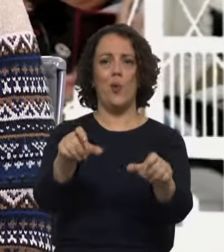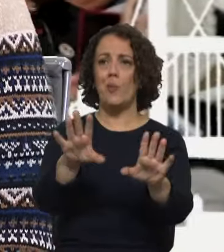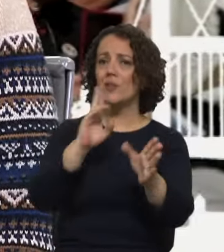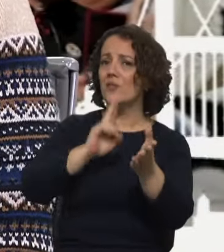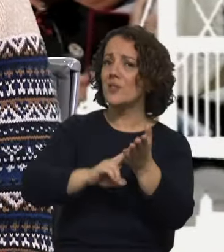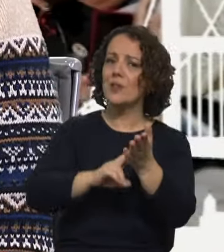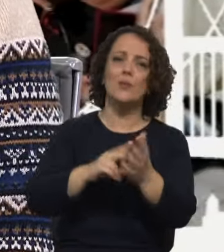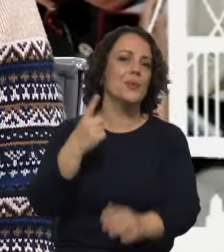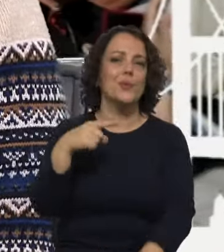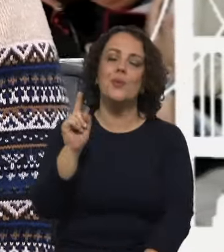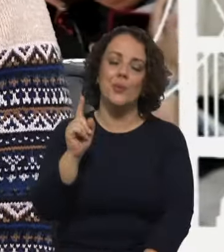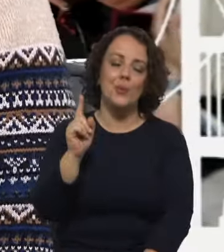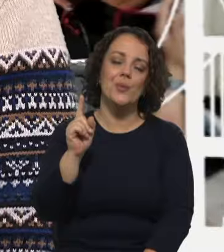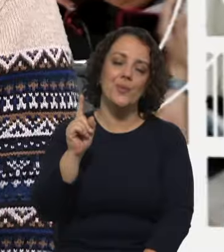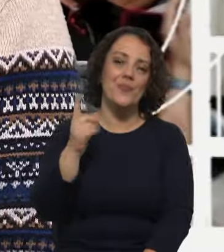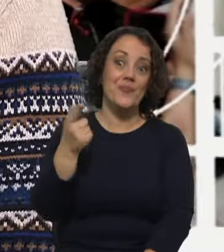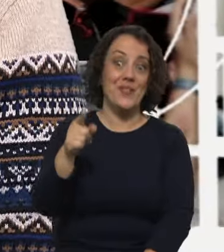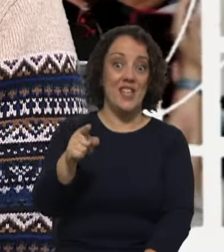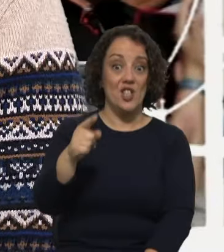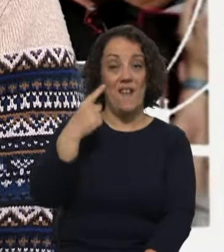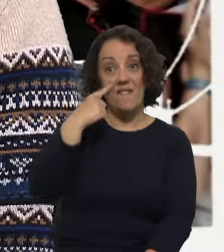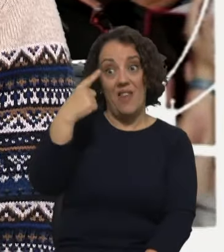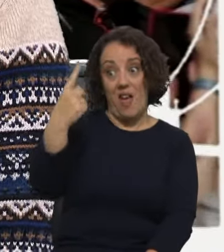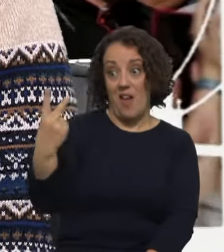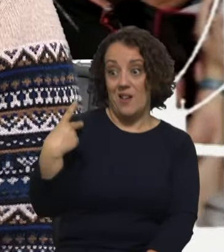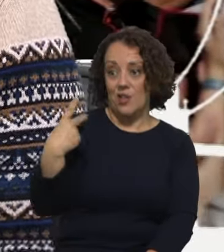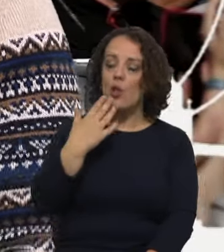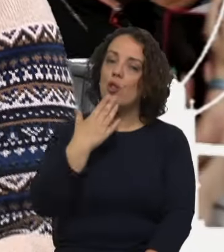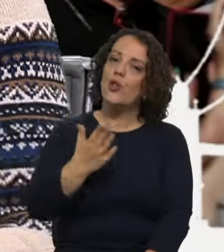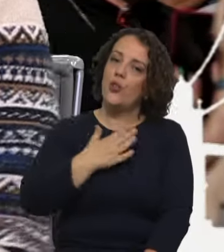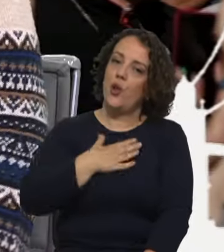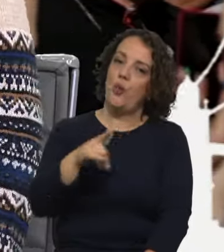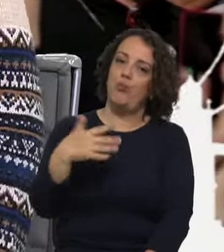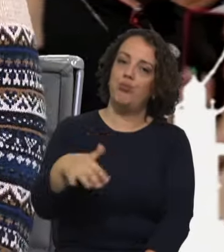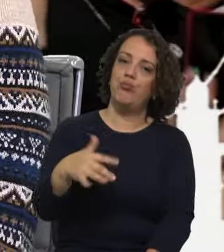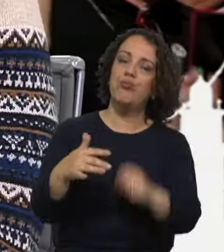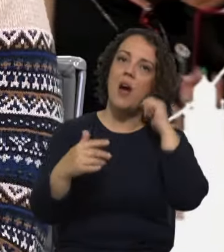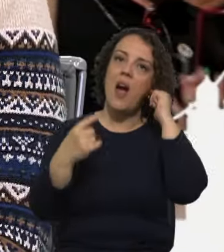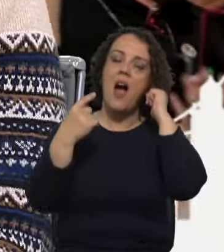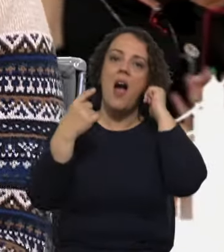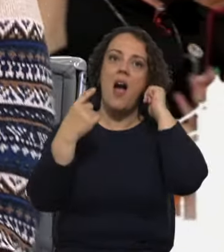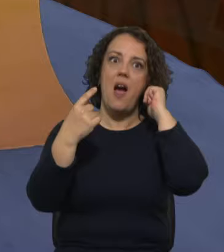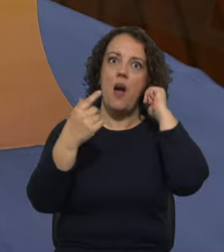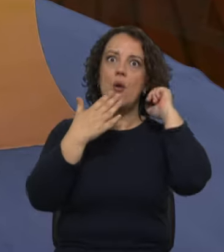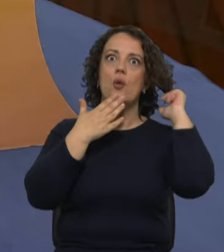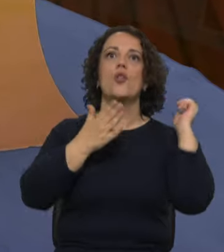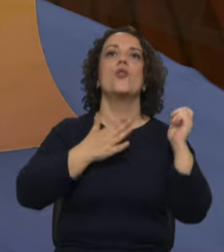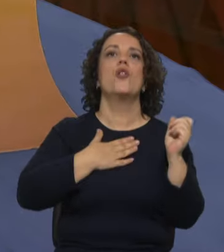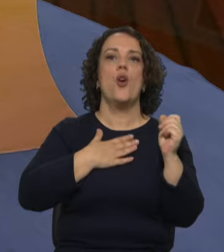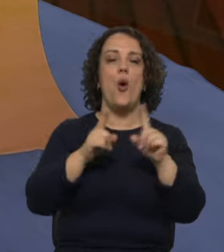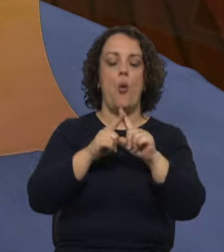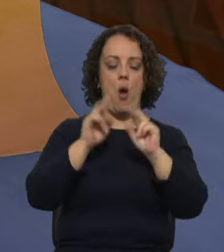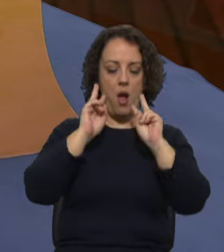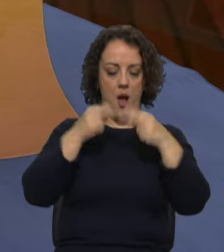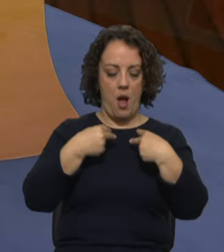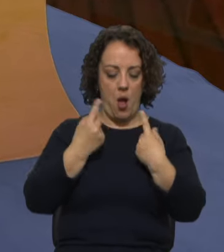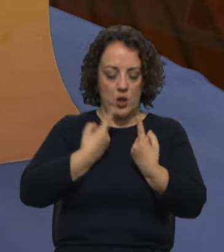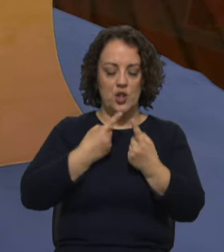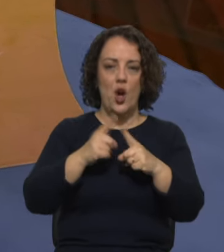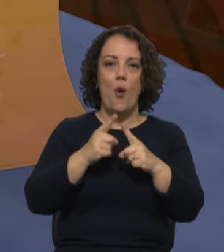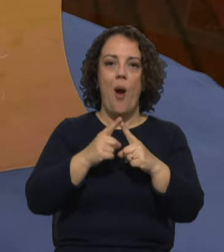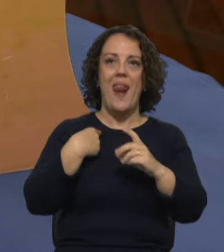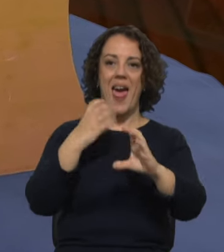e e acho que esta viagem a nós proporcionou noos muito isto quer dizer quando nós estamos às vezes rec colocou-nos naquele papel não é quando nós estamos fora da